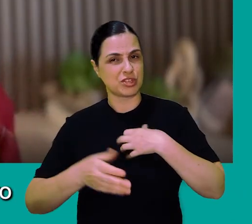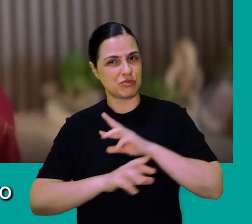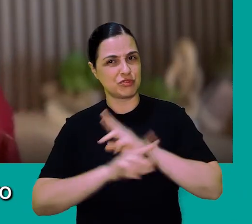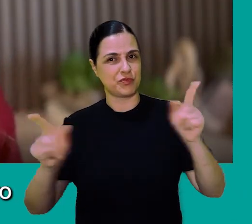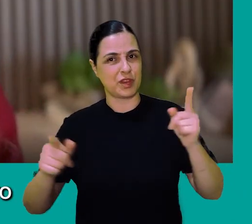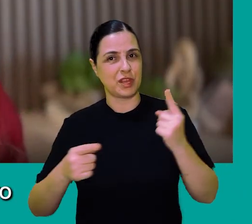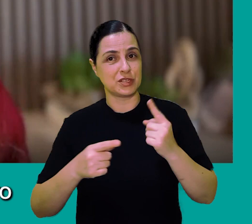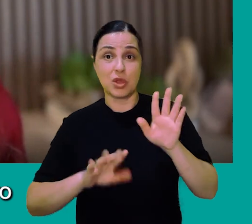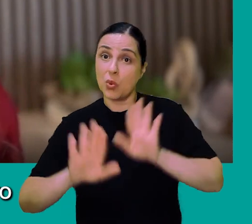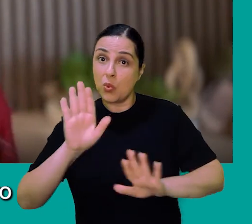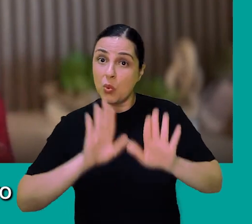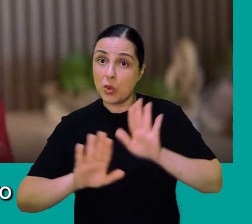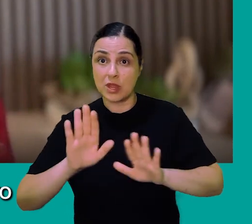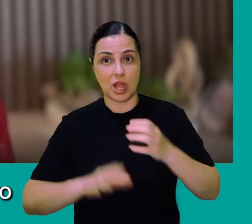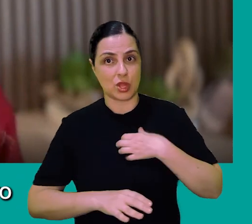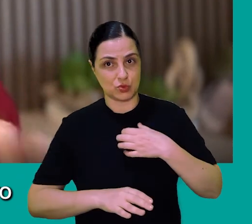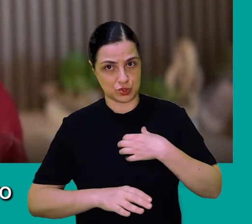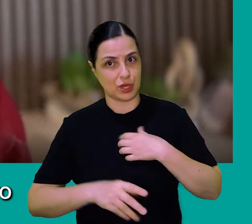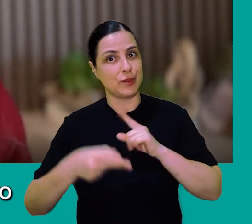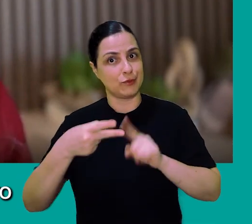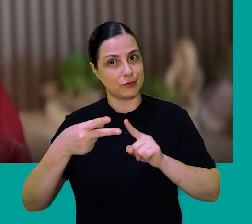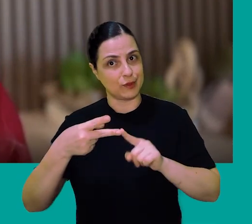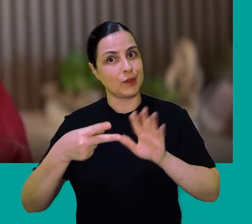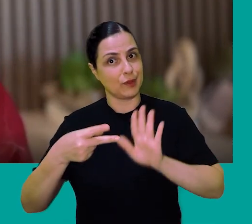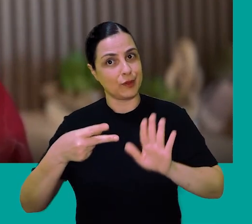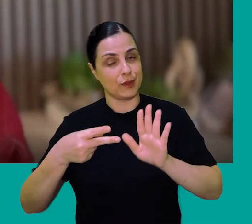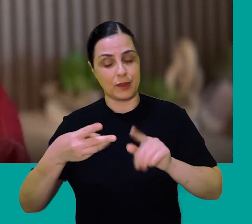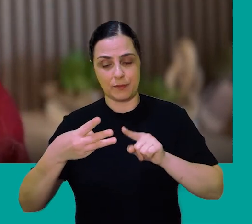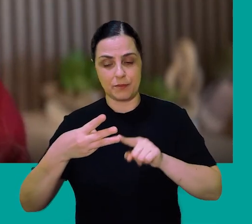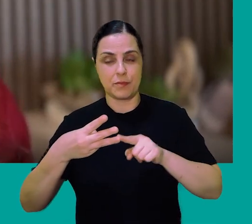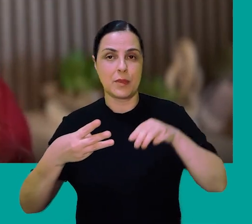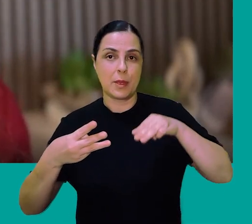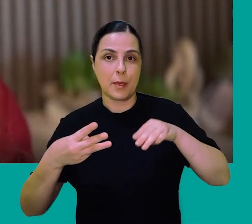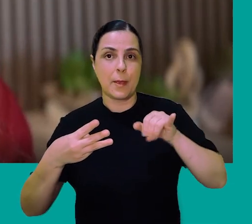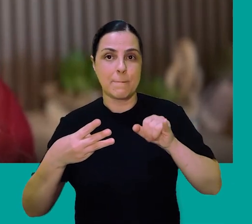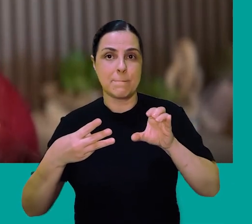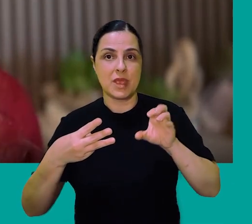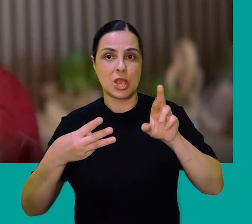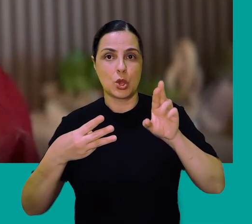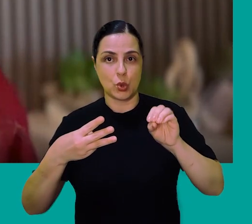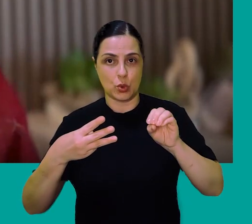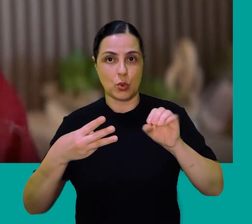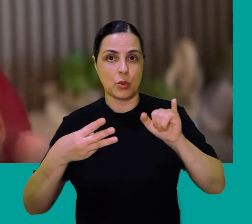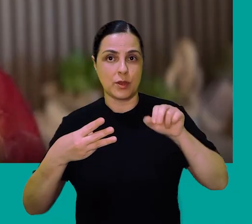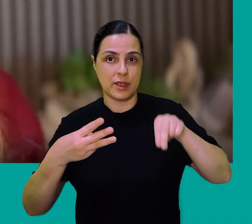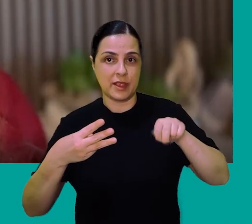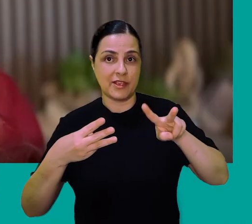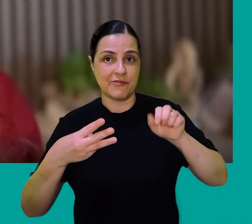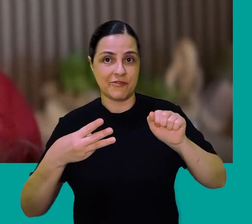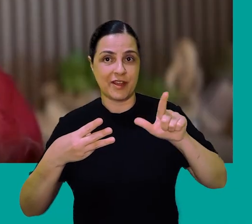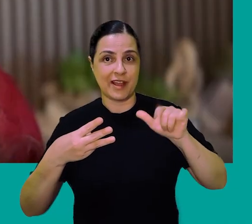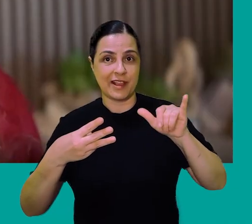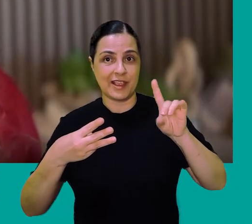ocupando. Então, da gente tomar cuidado com esses microinsultos. E a microinvalidação, que acontece muito também, sem